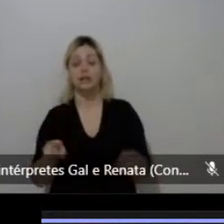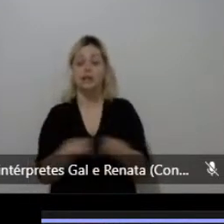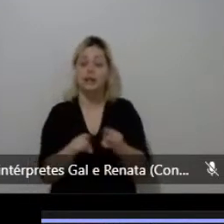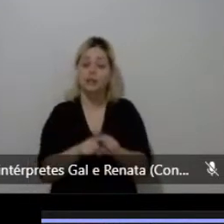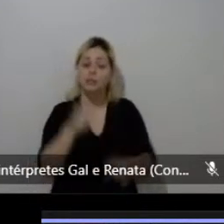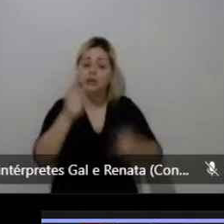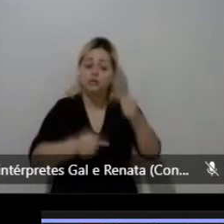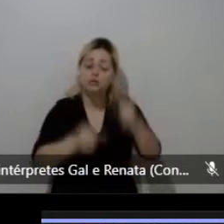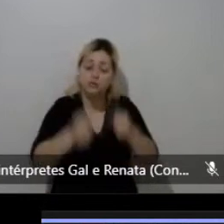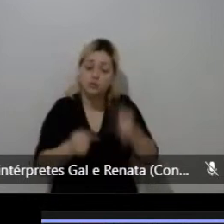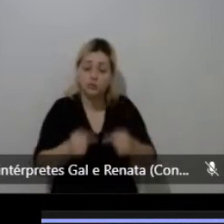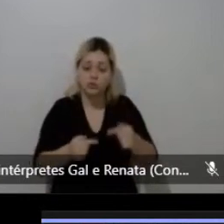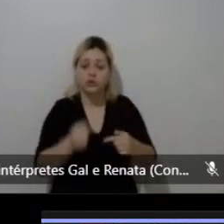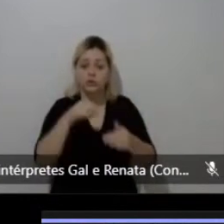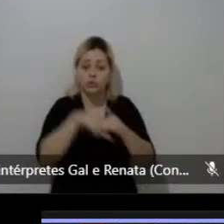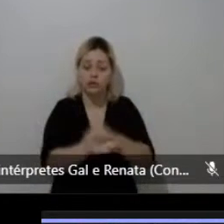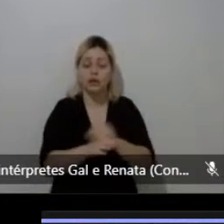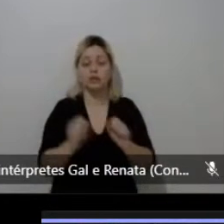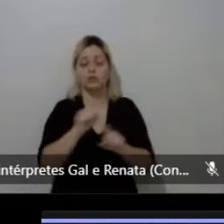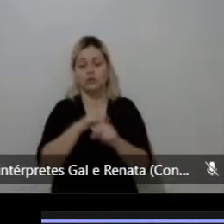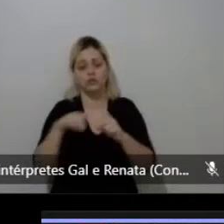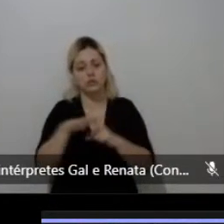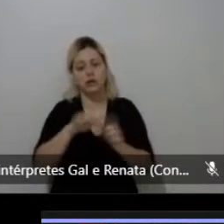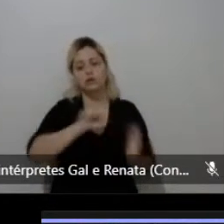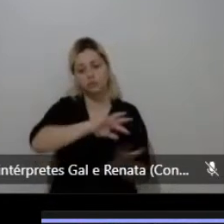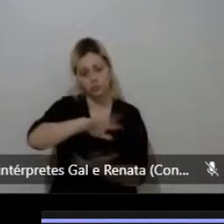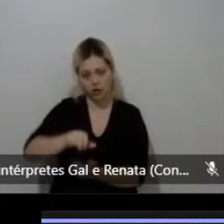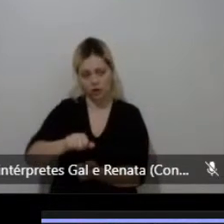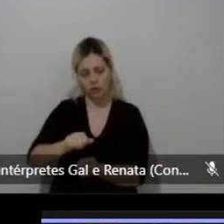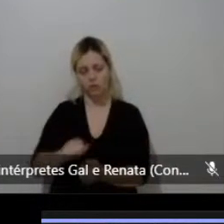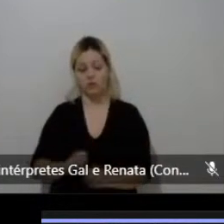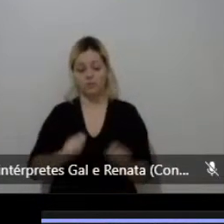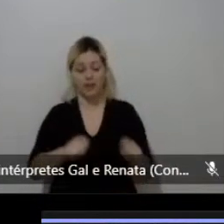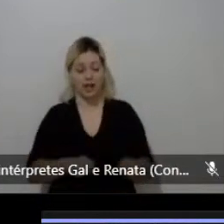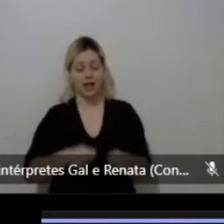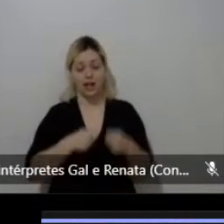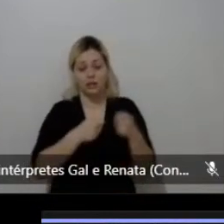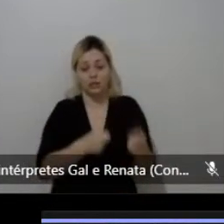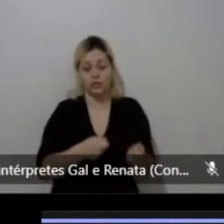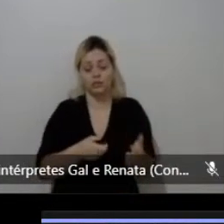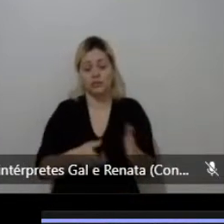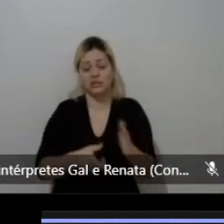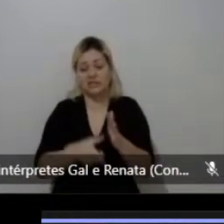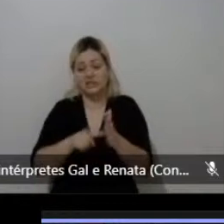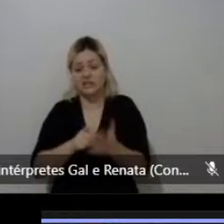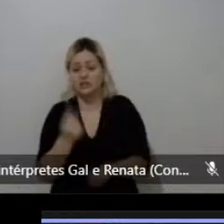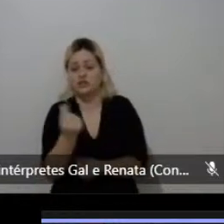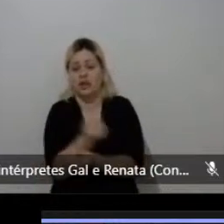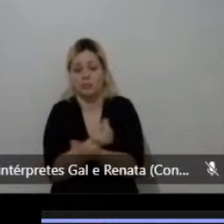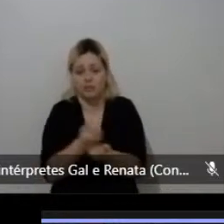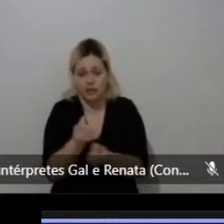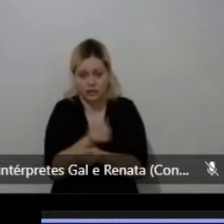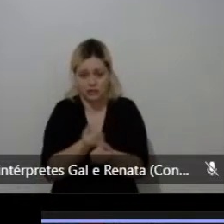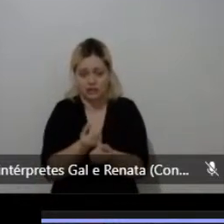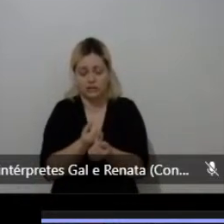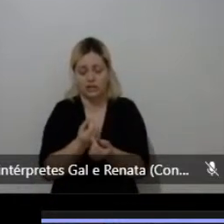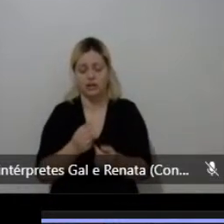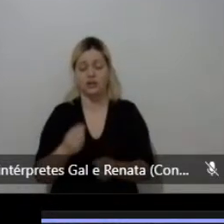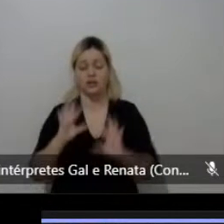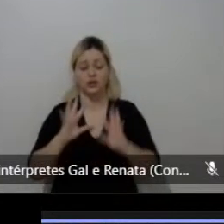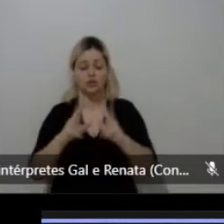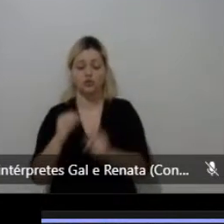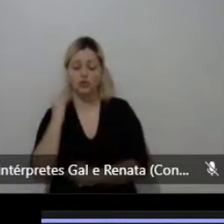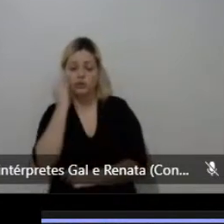né, dentro do Fórum Social Mundial, né? Essa luta anticapitalista a partir das experiências,